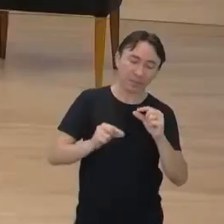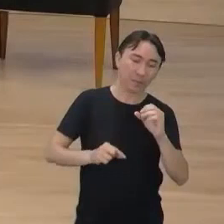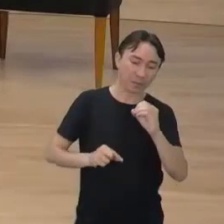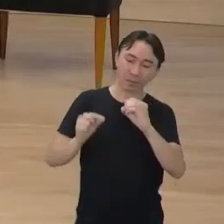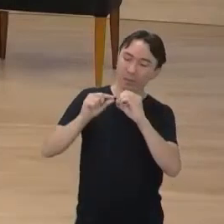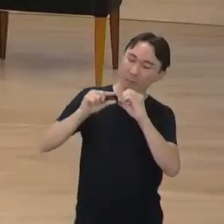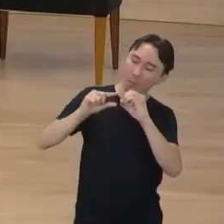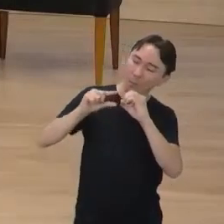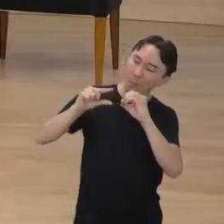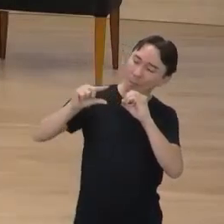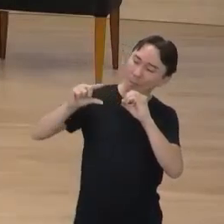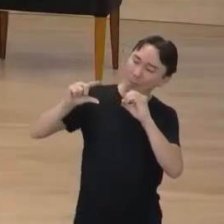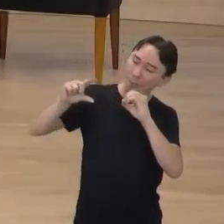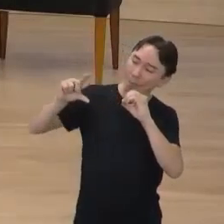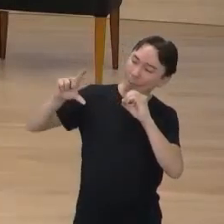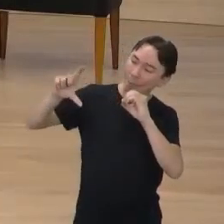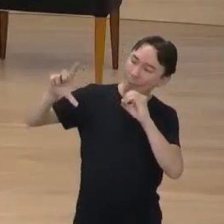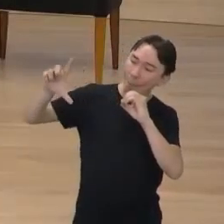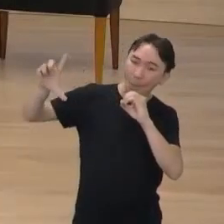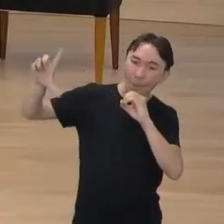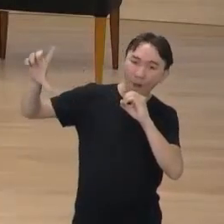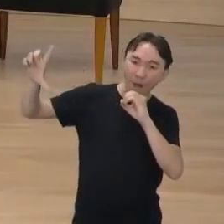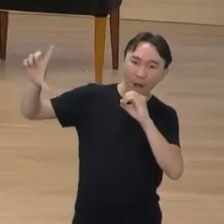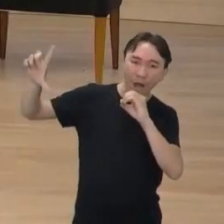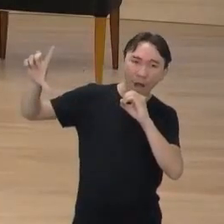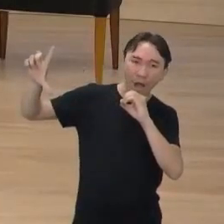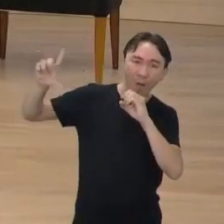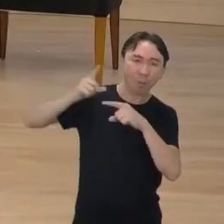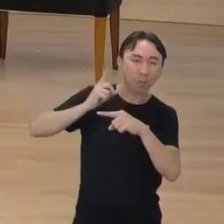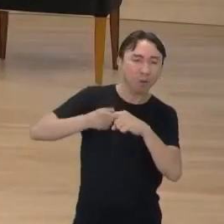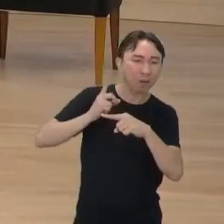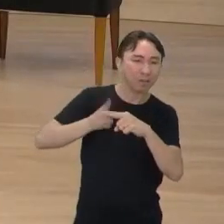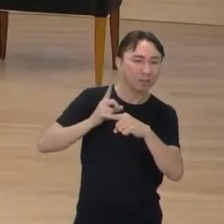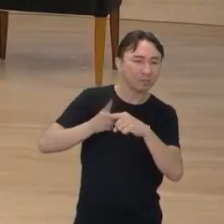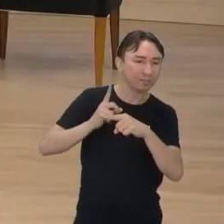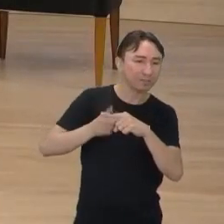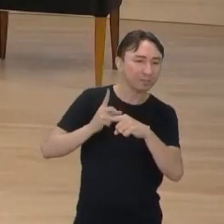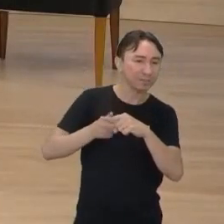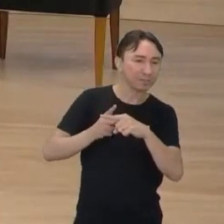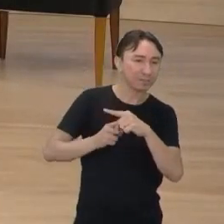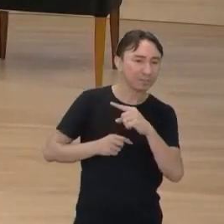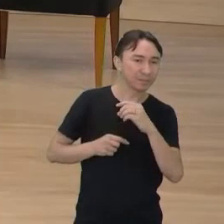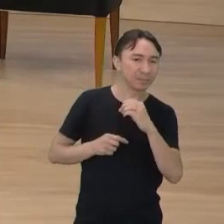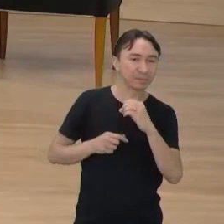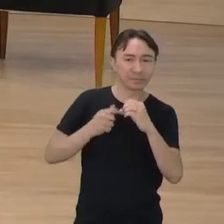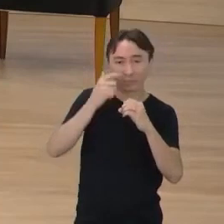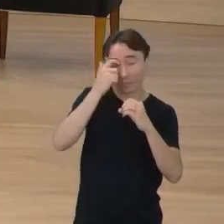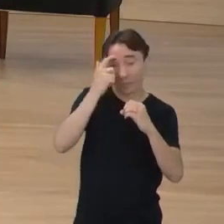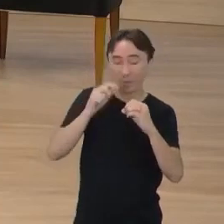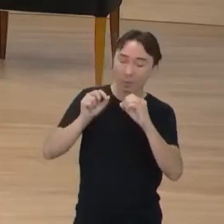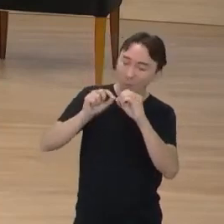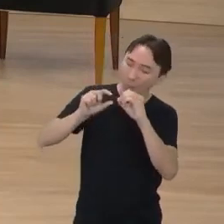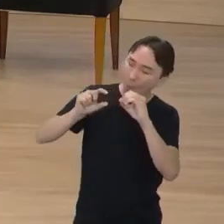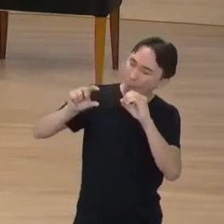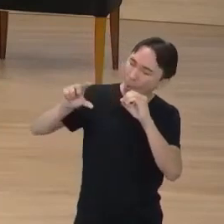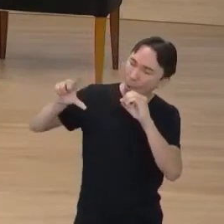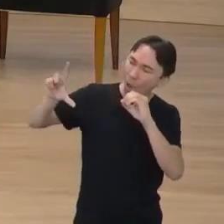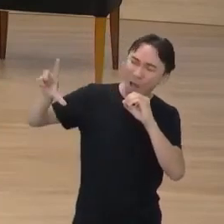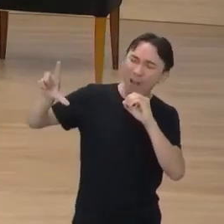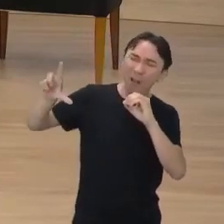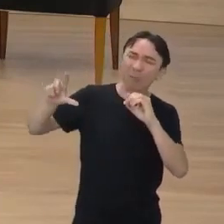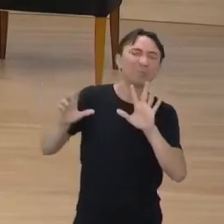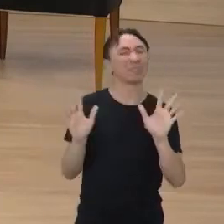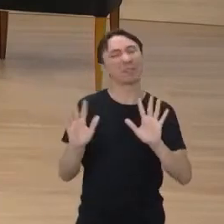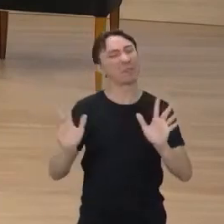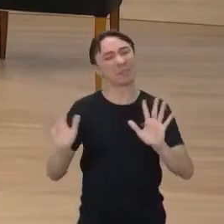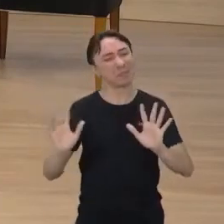um tamanho, do L é maior, do M é maior? Não tem nada a ver isso? Não, nada a ver. Isso aqui é uma forma simbólica didática, apenas. Exatamente. Vamos falar